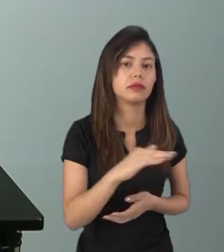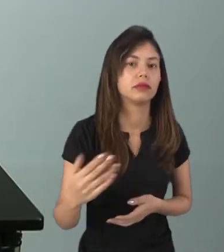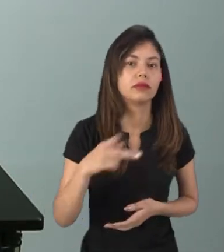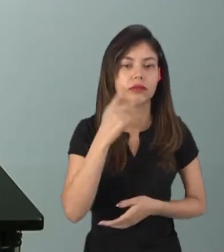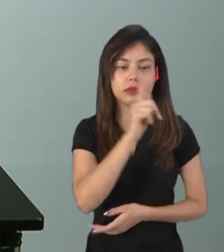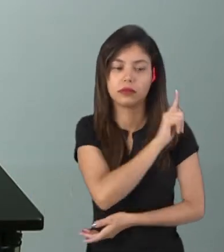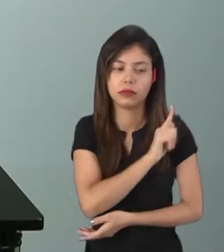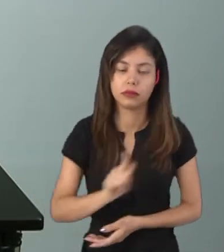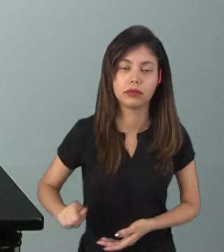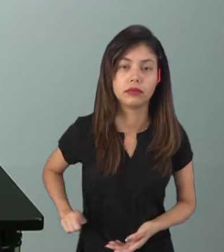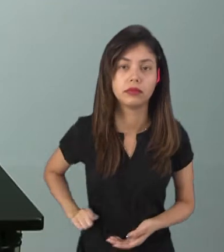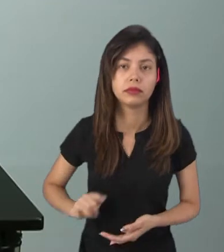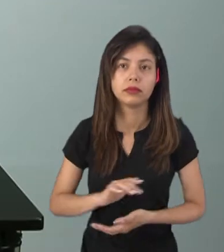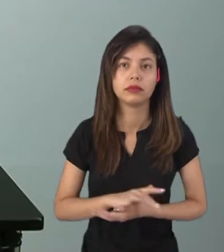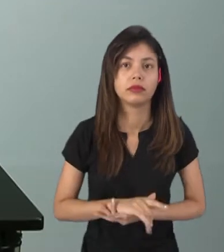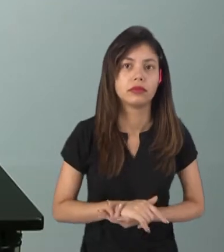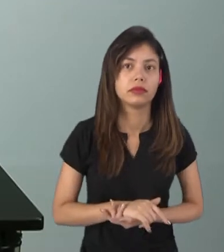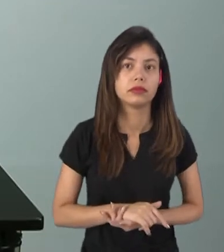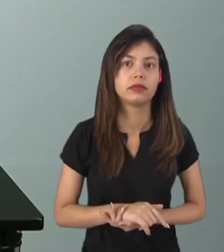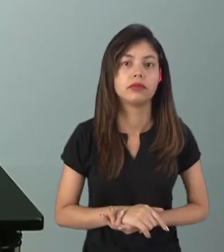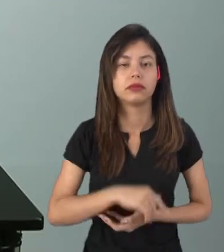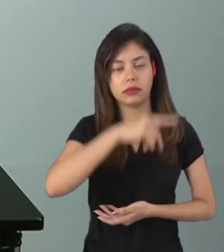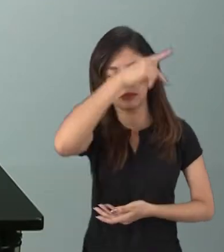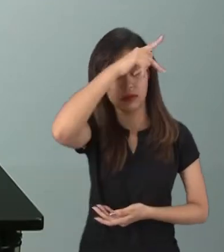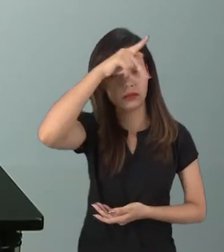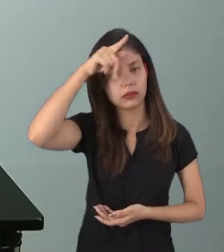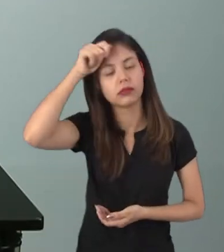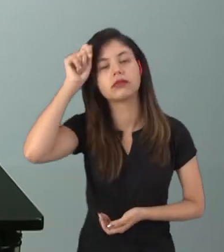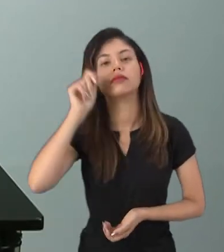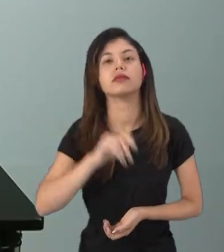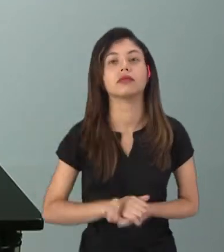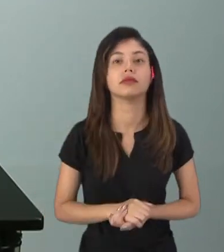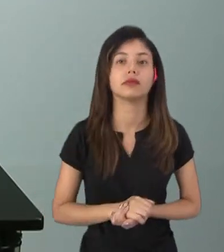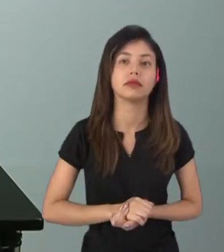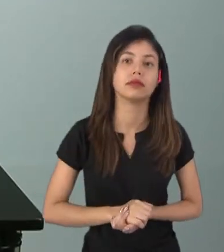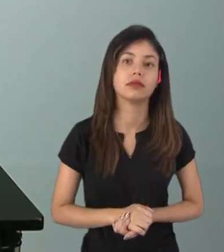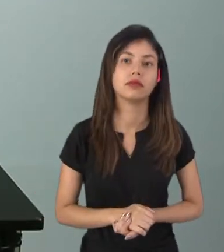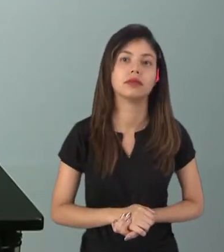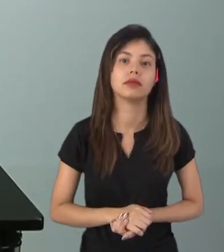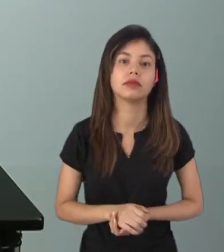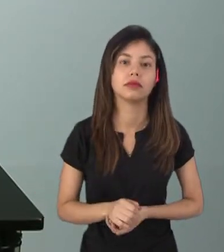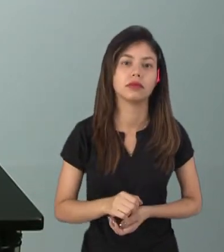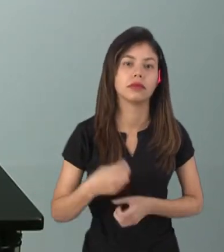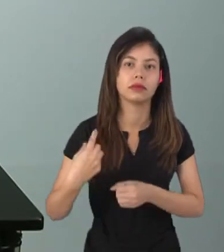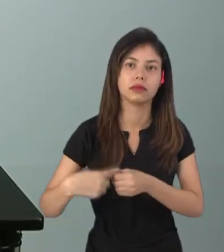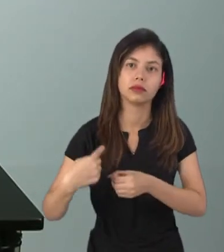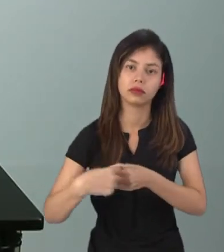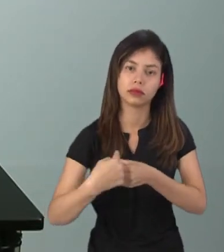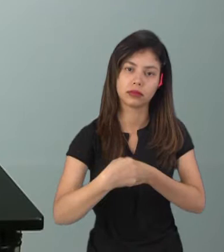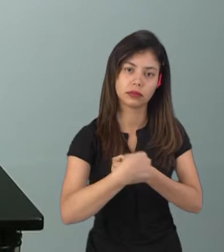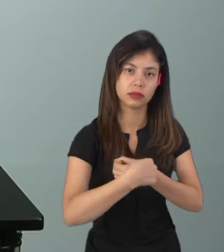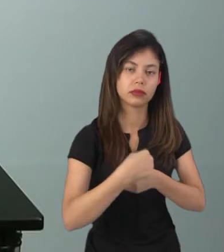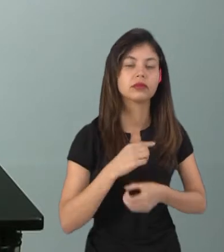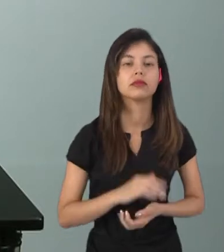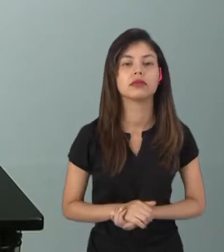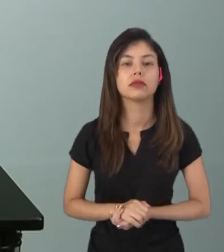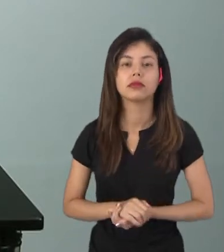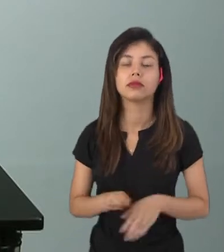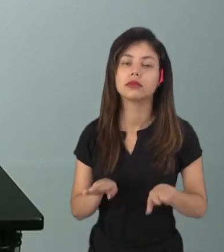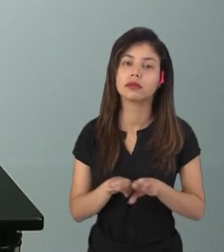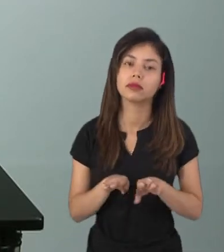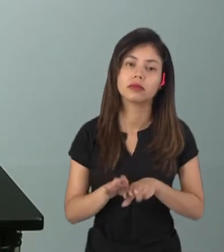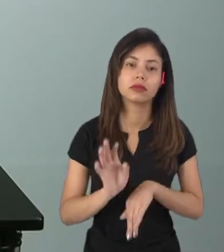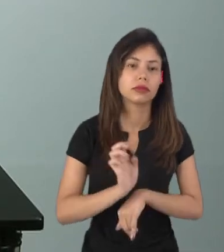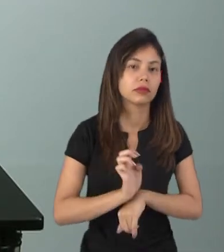de governo, eu estou falando do prefeito, né, que é o governador municipal, certo? E o